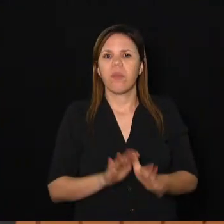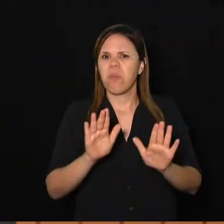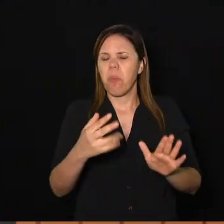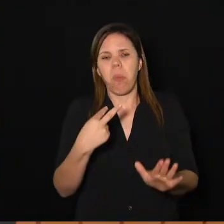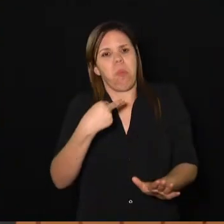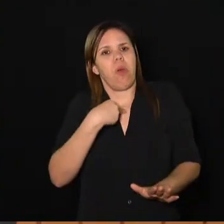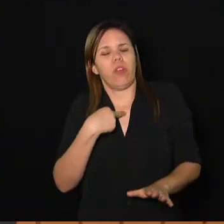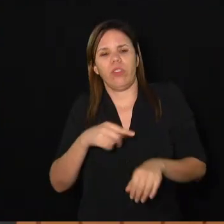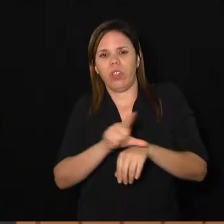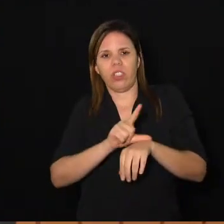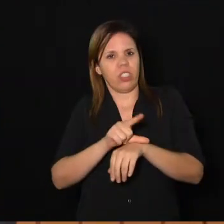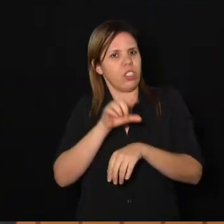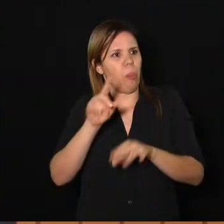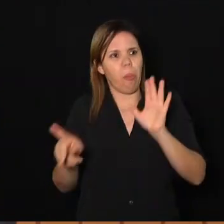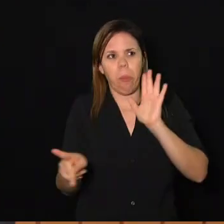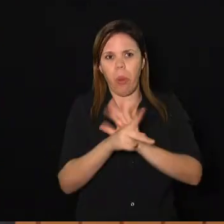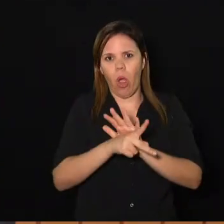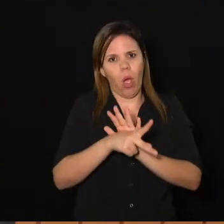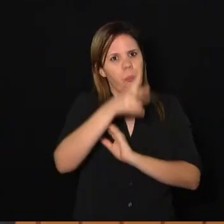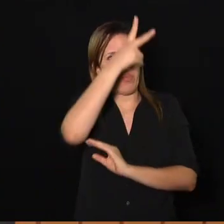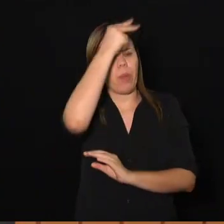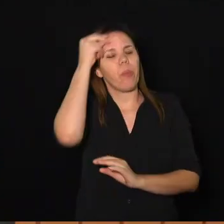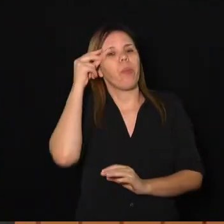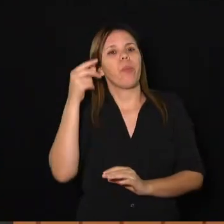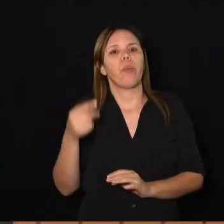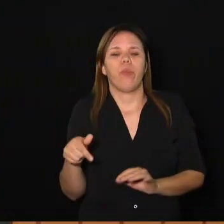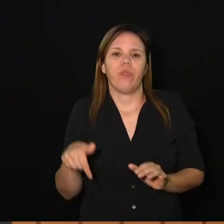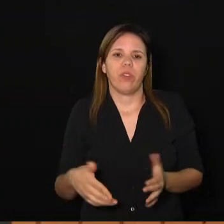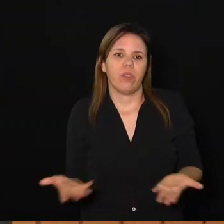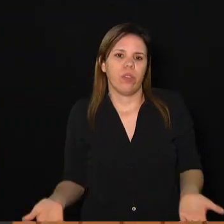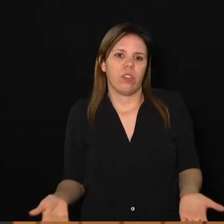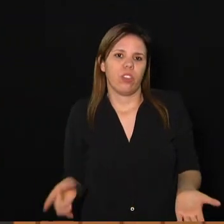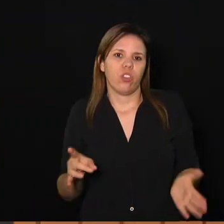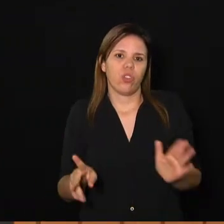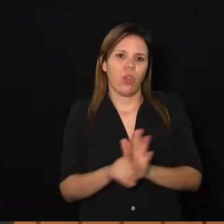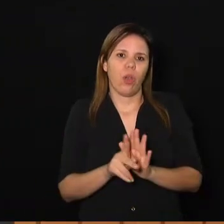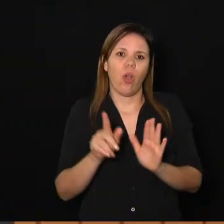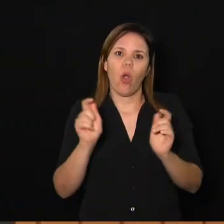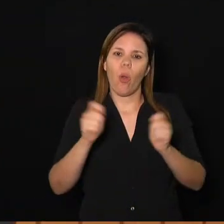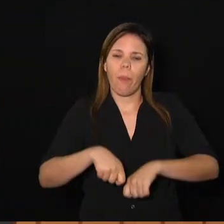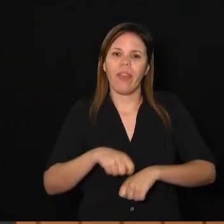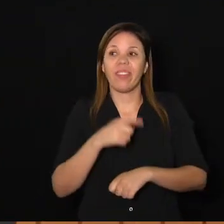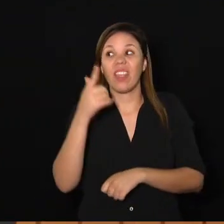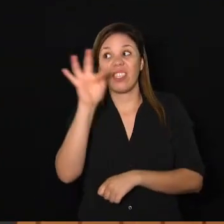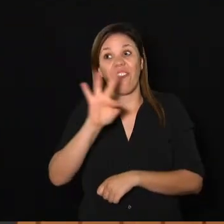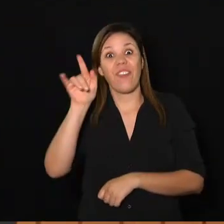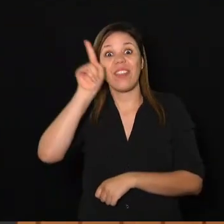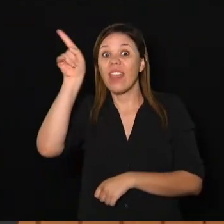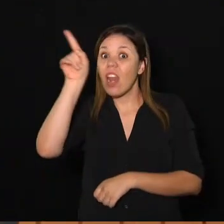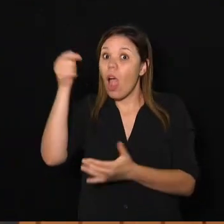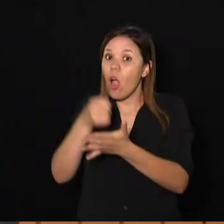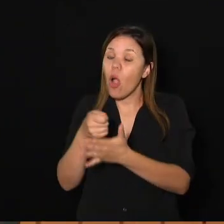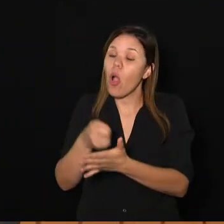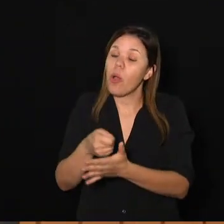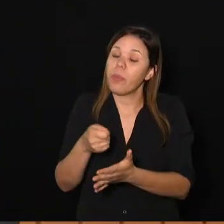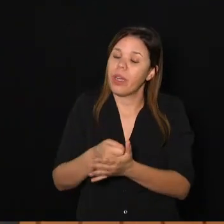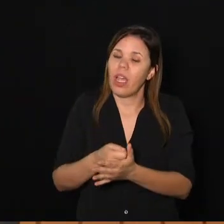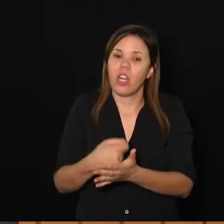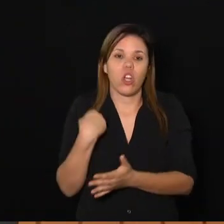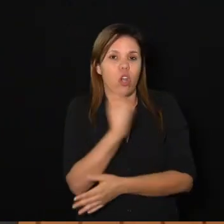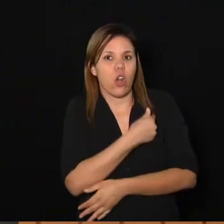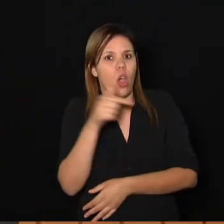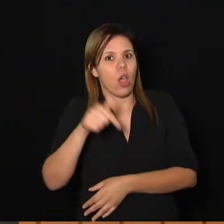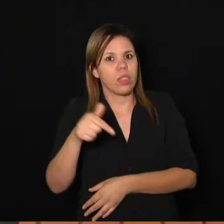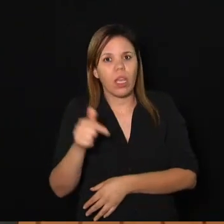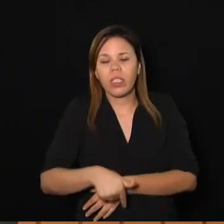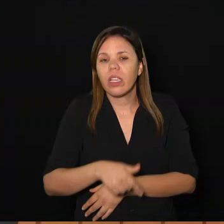municipal regulamentando algo que é da esfera de competência federal isso não somos nós que